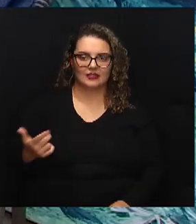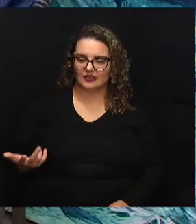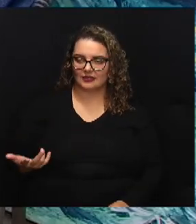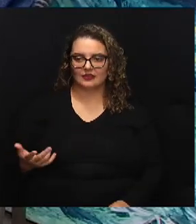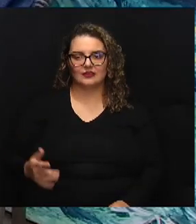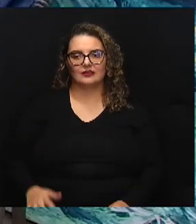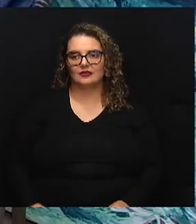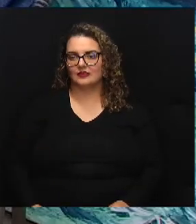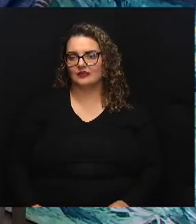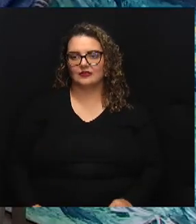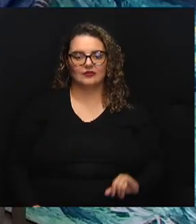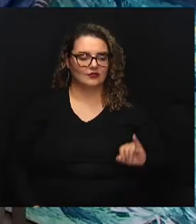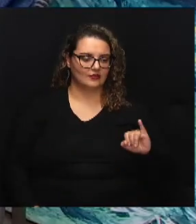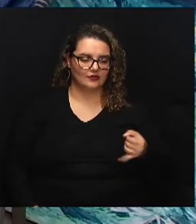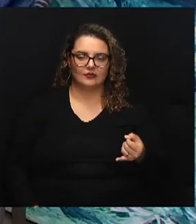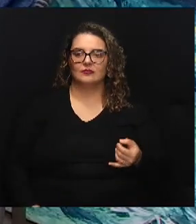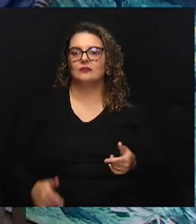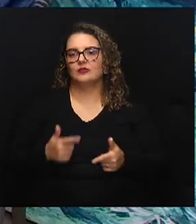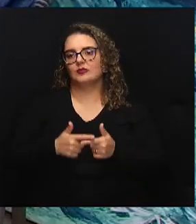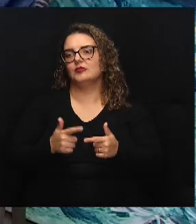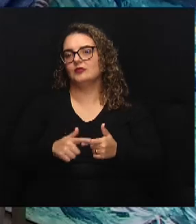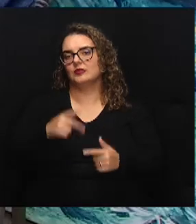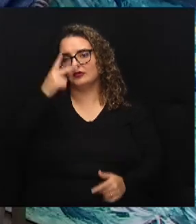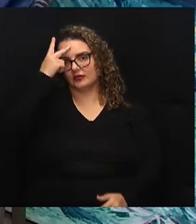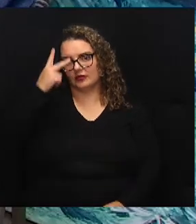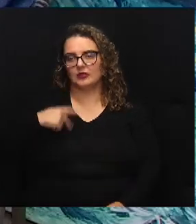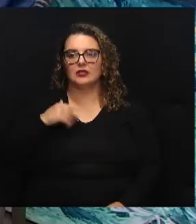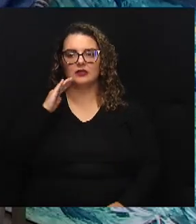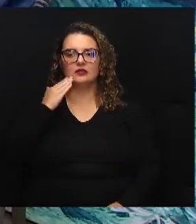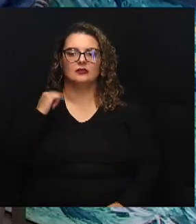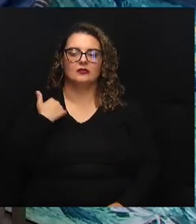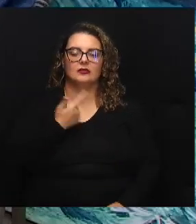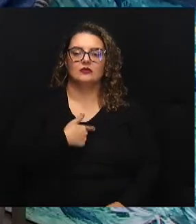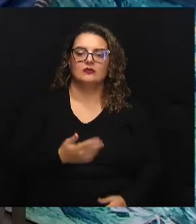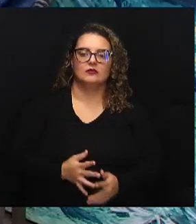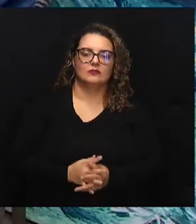não aproveitamos, foi por problema nosso, defeito nosso.